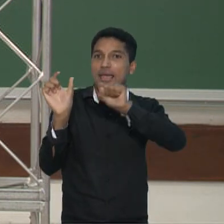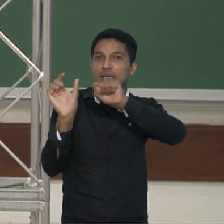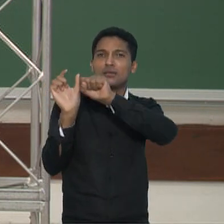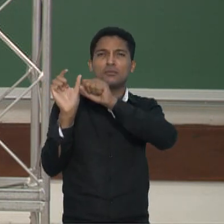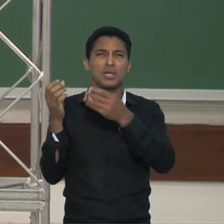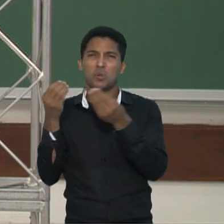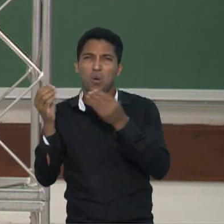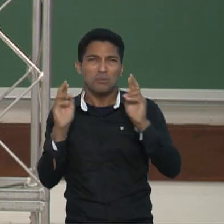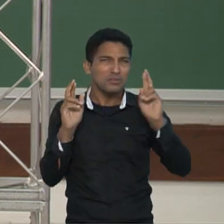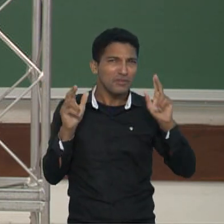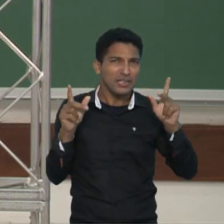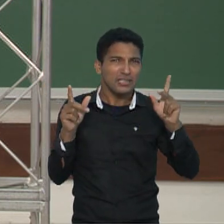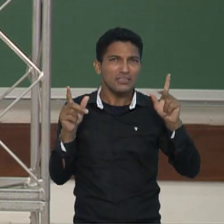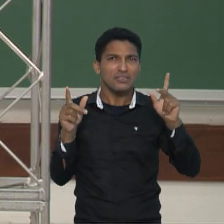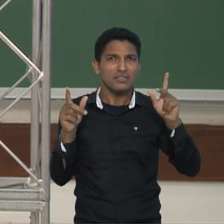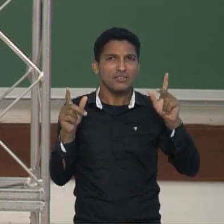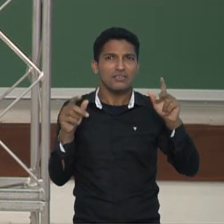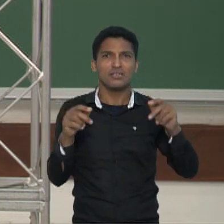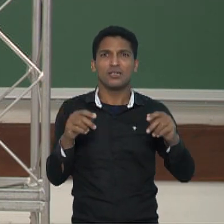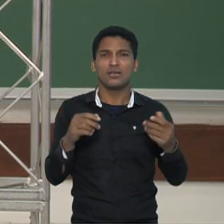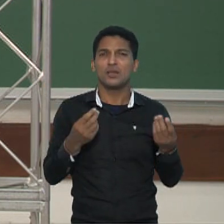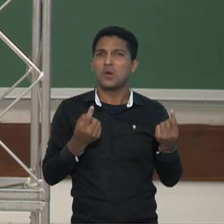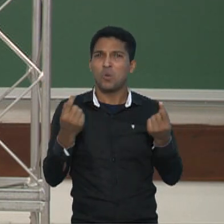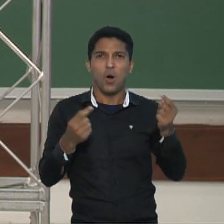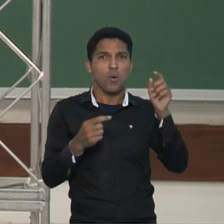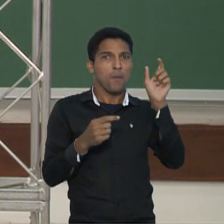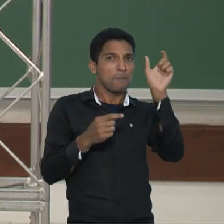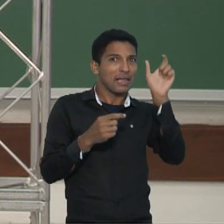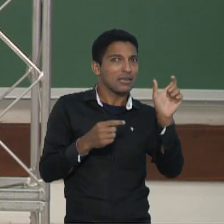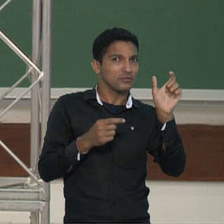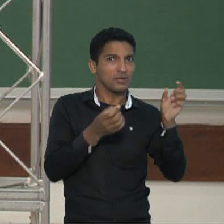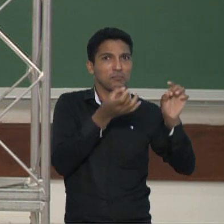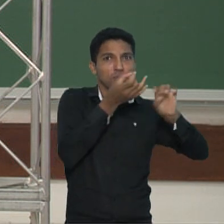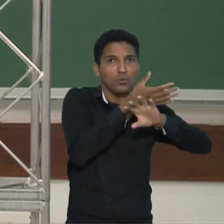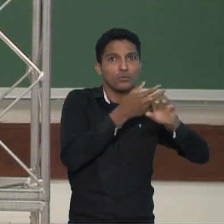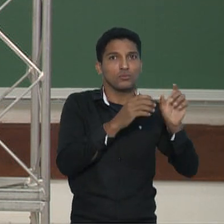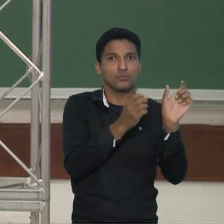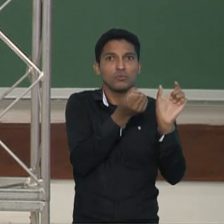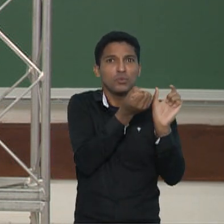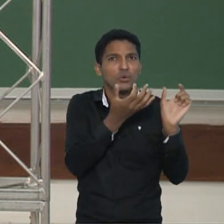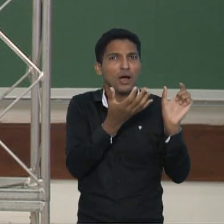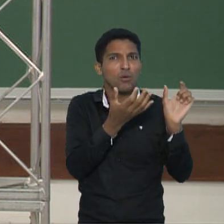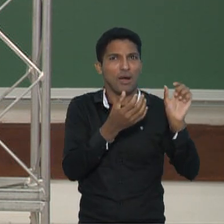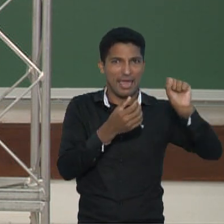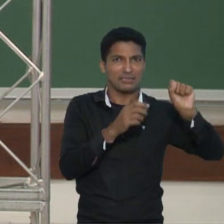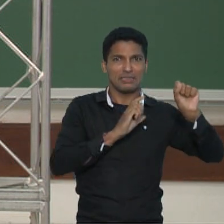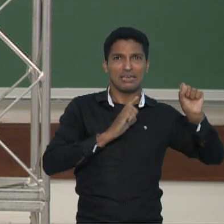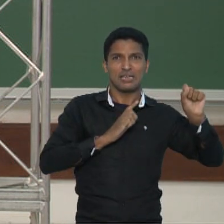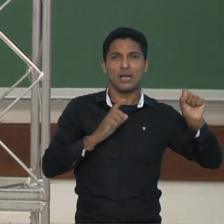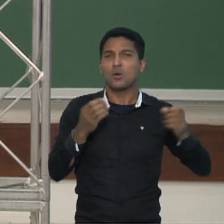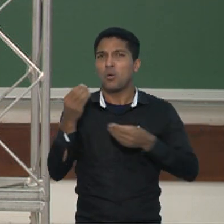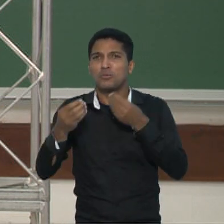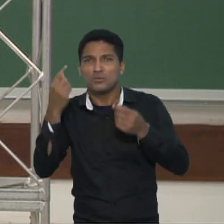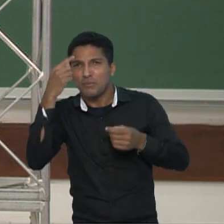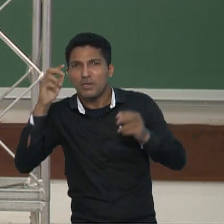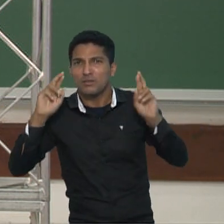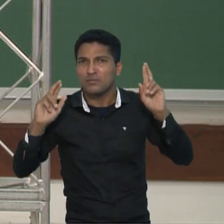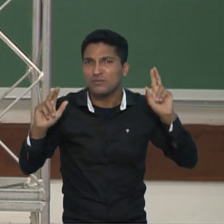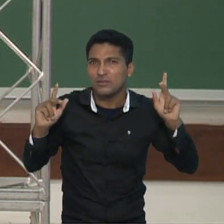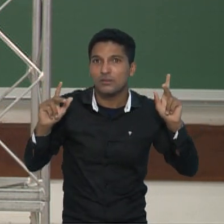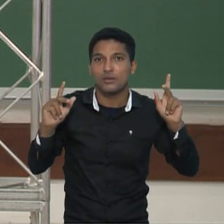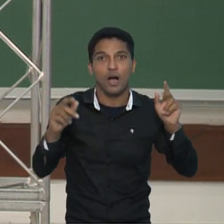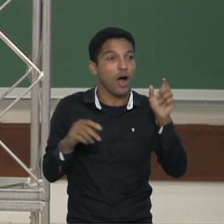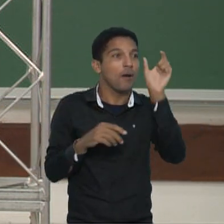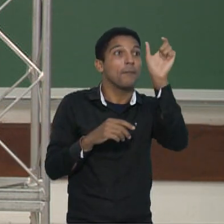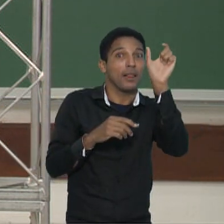eu vou saber qual eu coloco o S e qual eu procuro lá no banco de palavras? Querem uma dica? Olhem todas as palavrinhas e